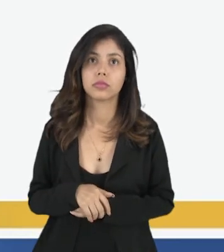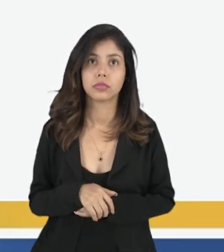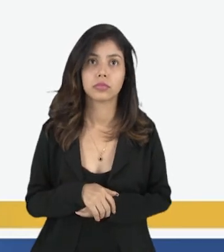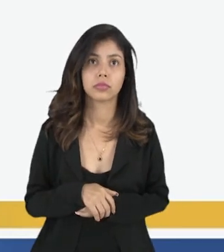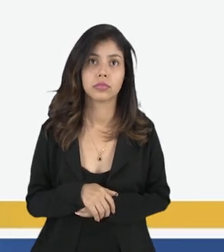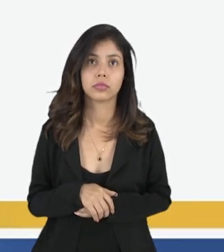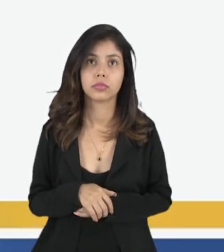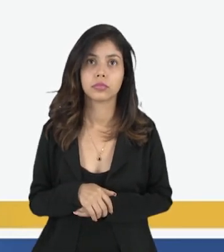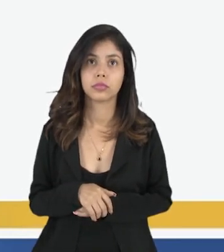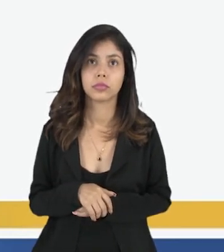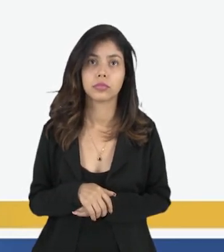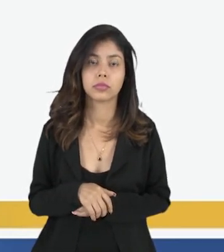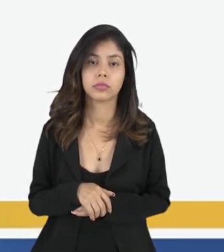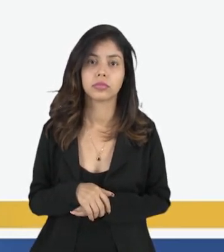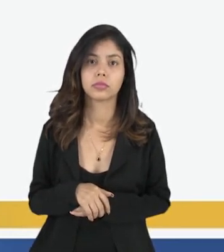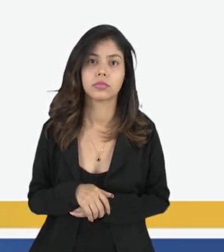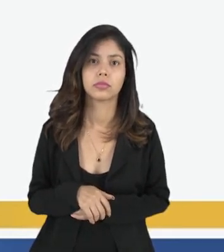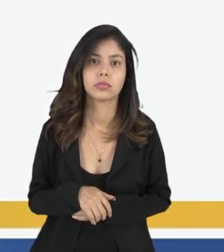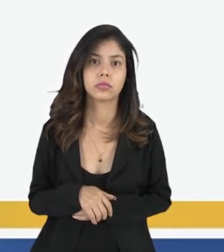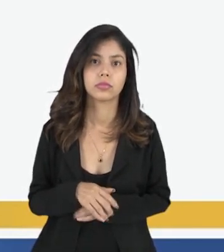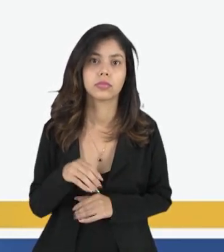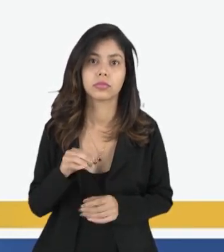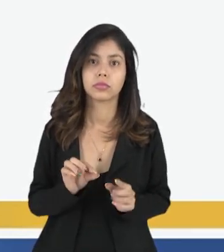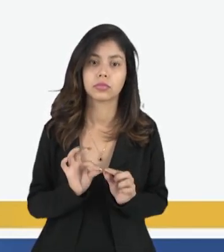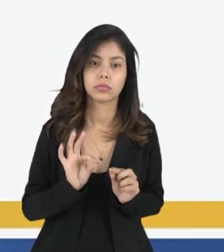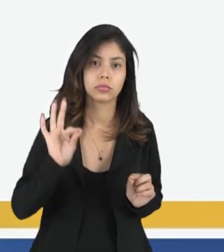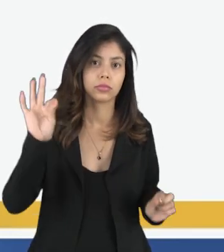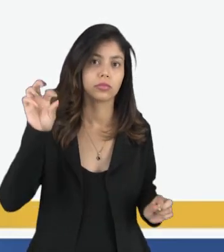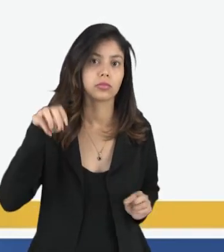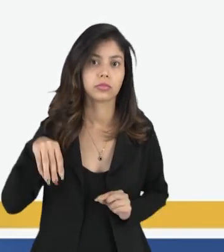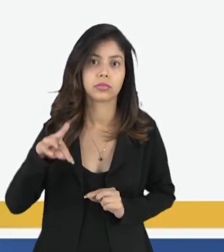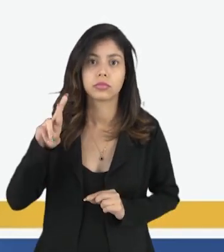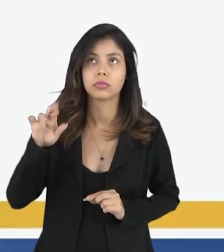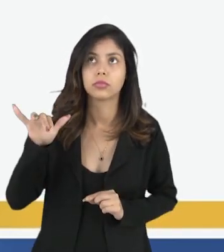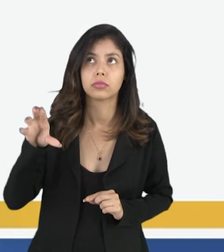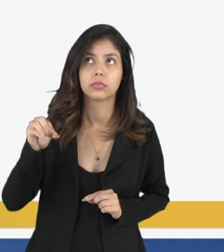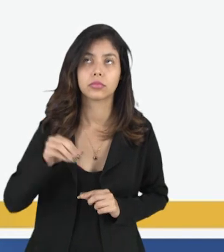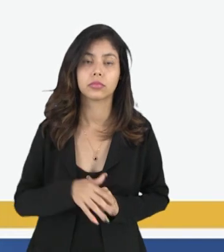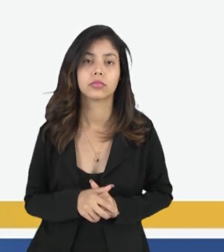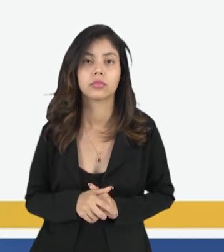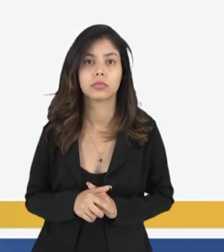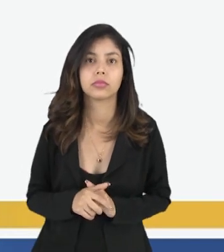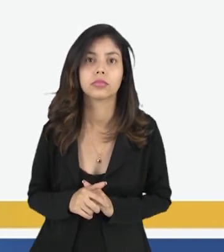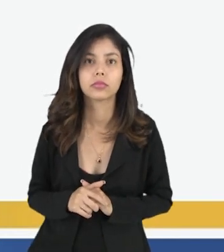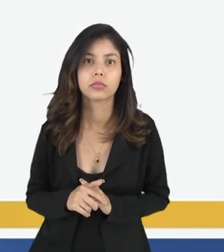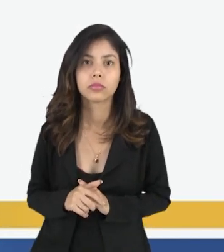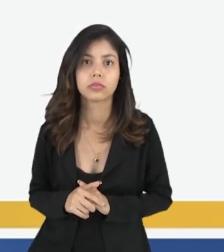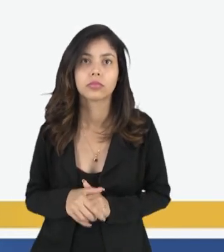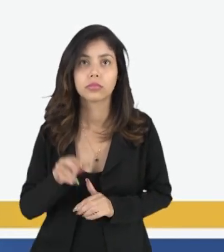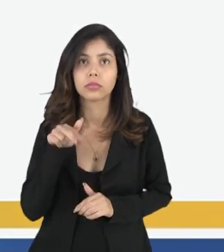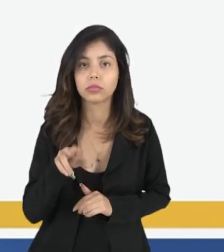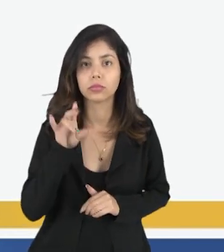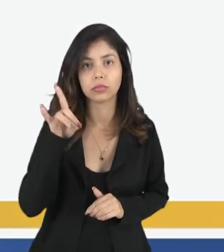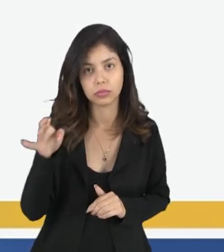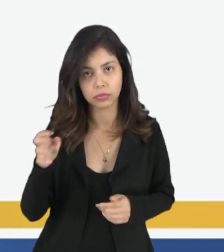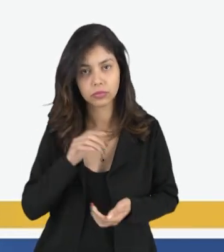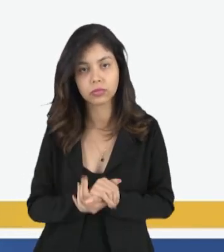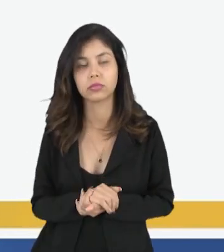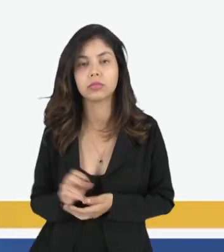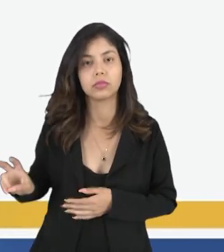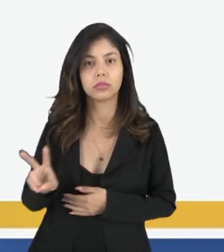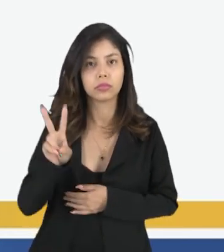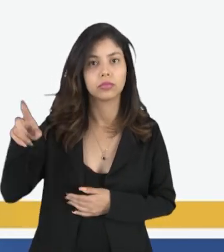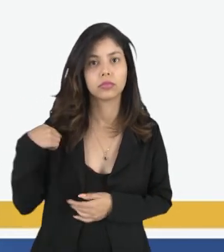o espaço em metro. E aí vocês, basta colocarem as unidades, os valores que nós